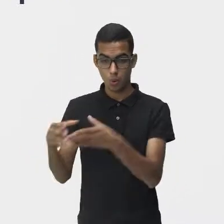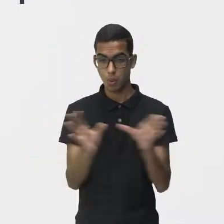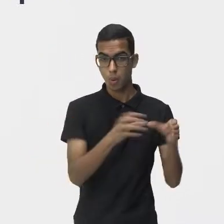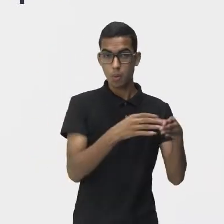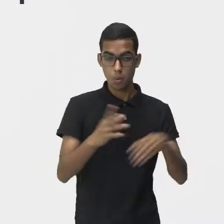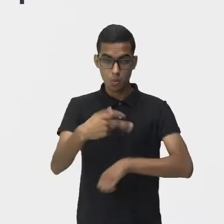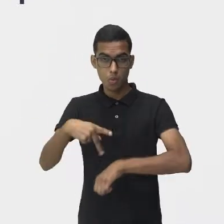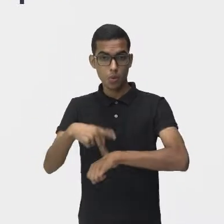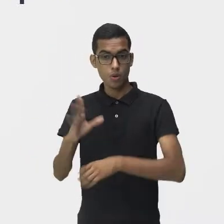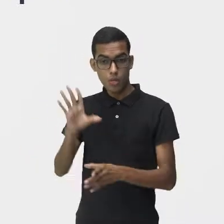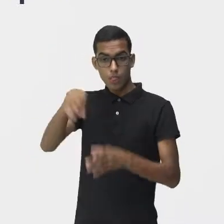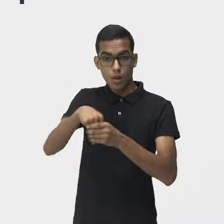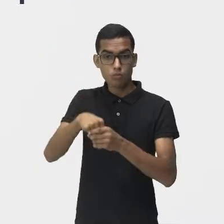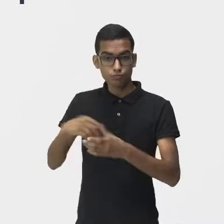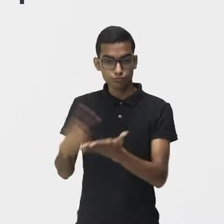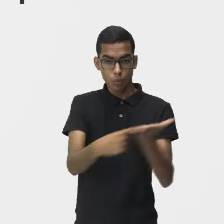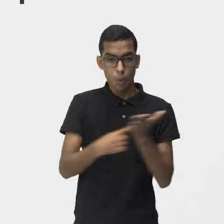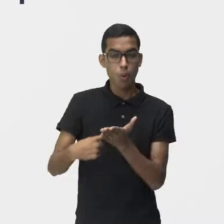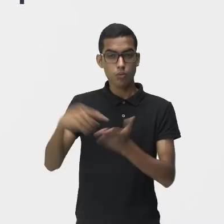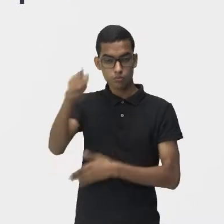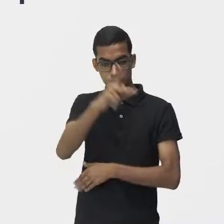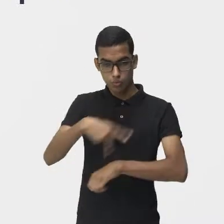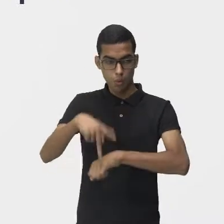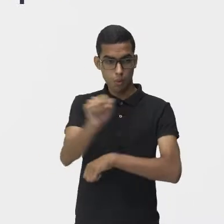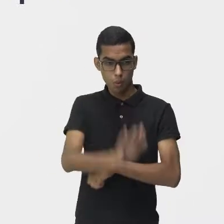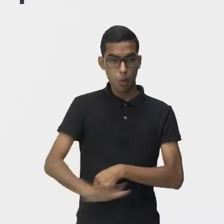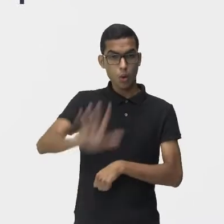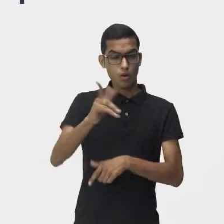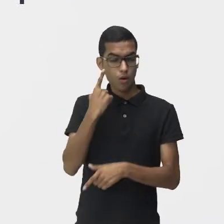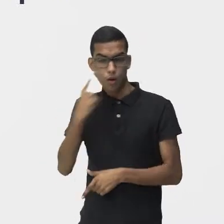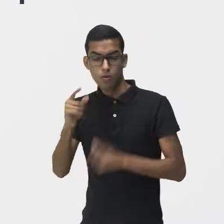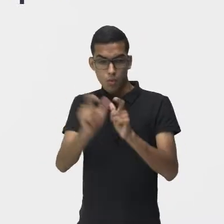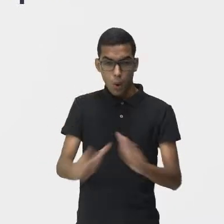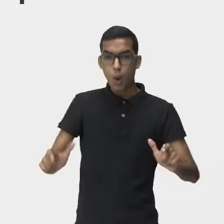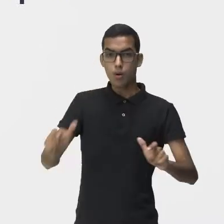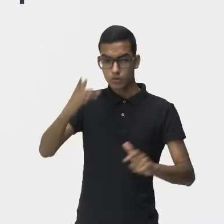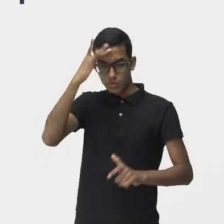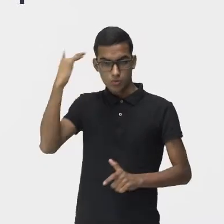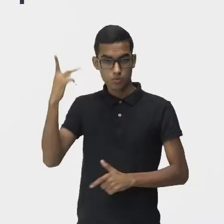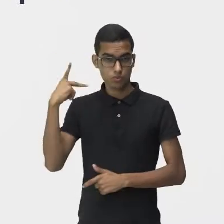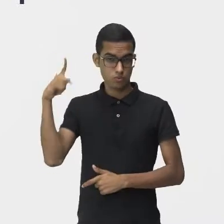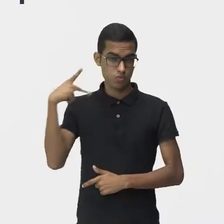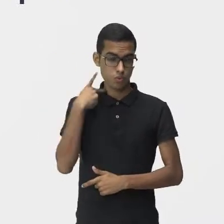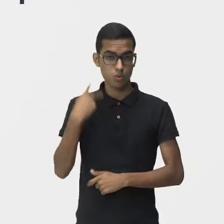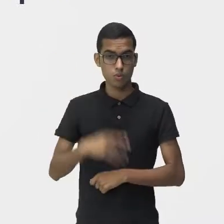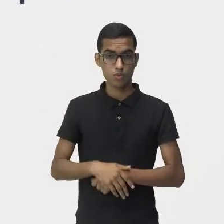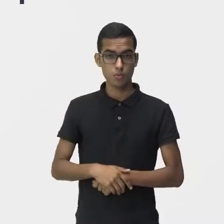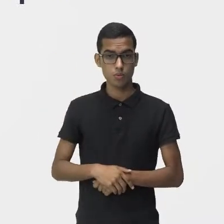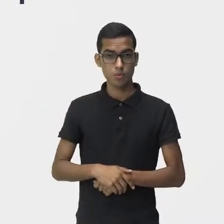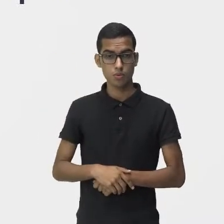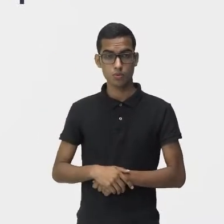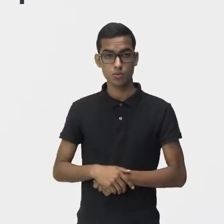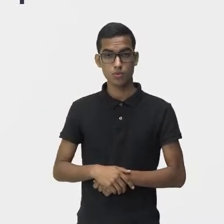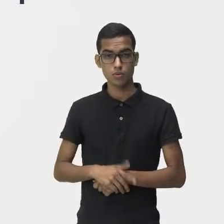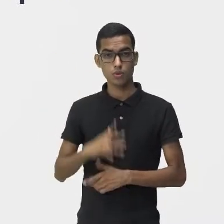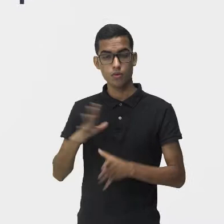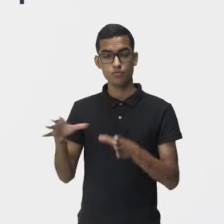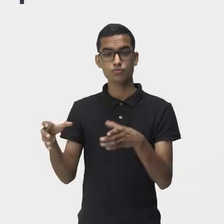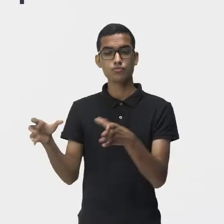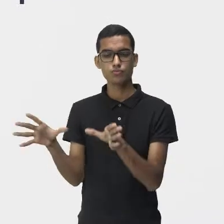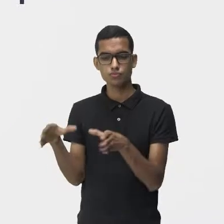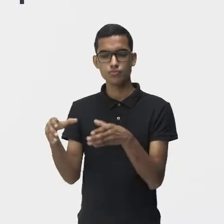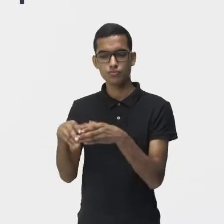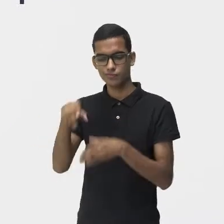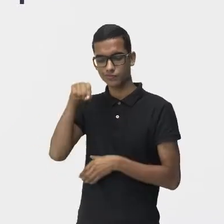políticos, só que dentro da Convenção Nacional, nós vamos ver que a maioria dos deputados estavam aliados ali aos girondinos,